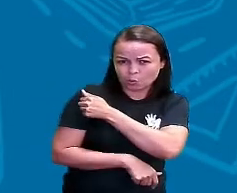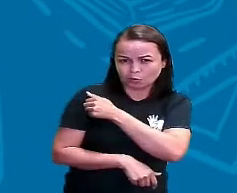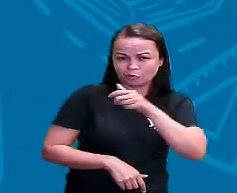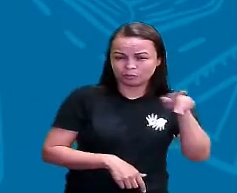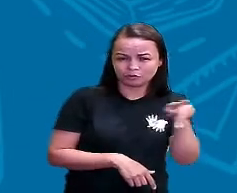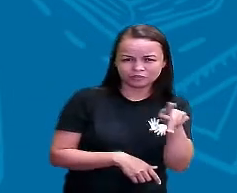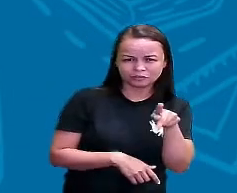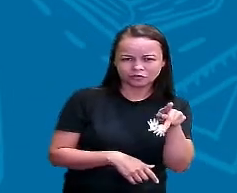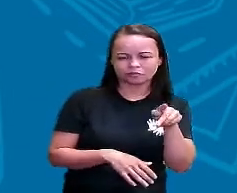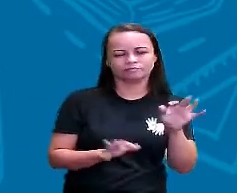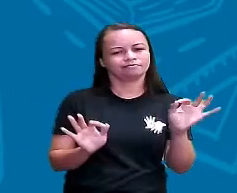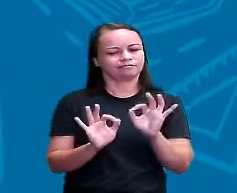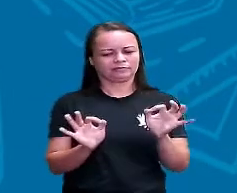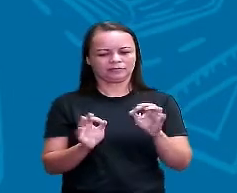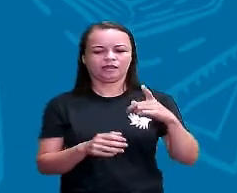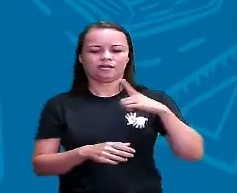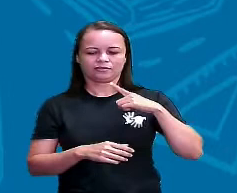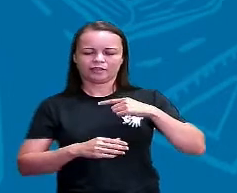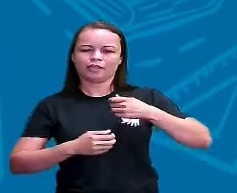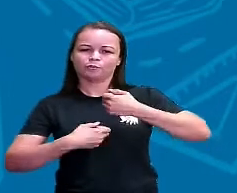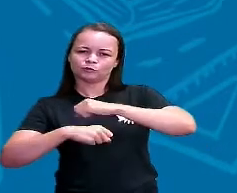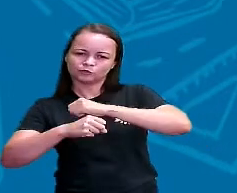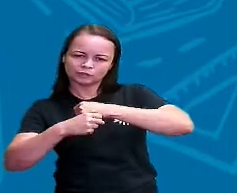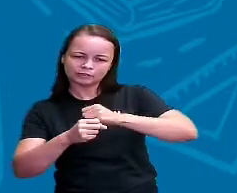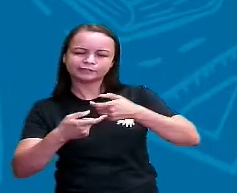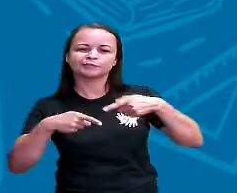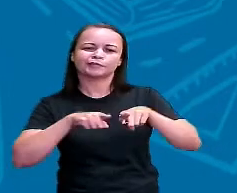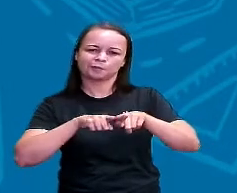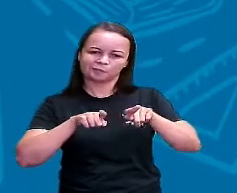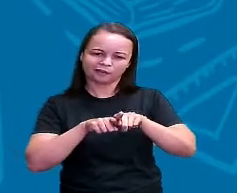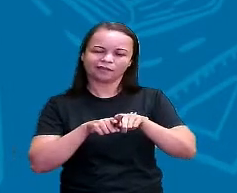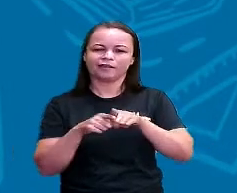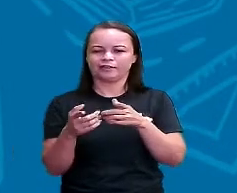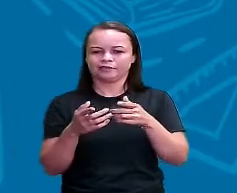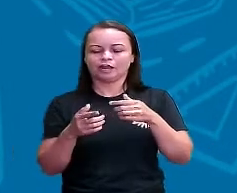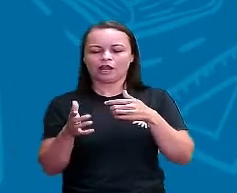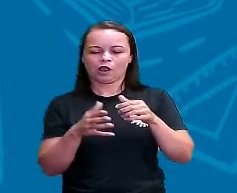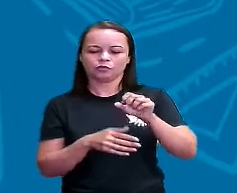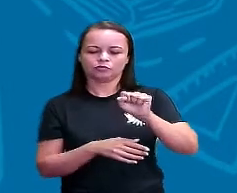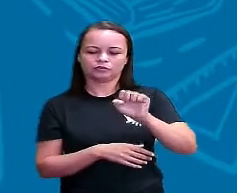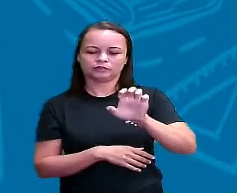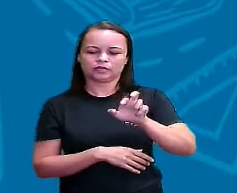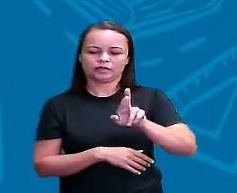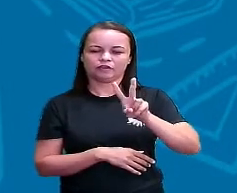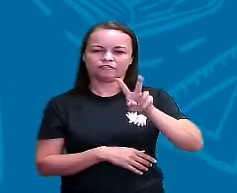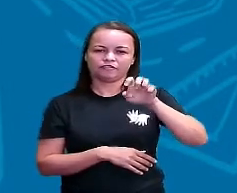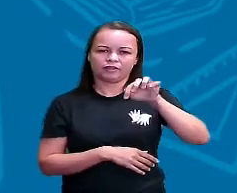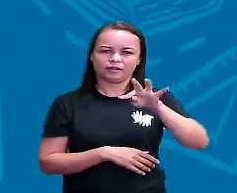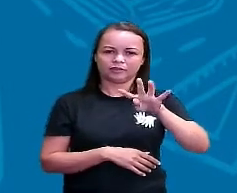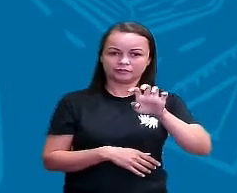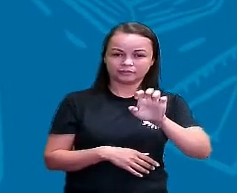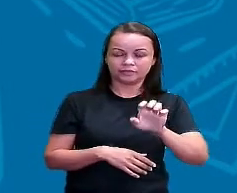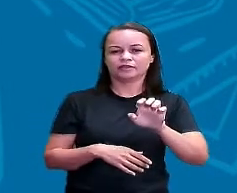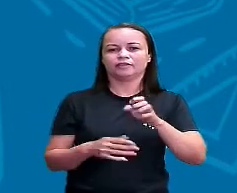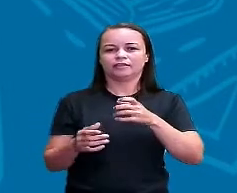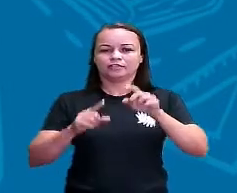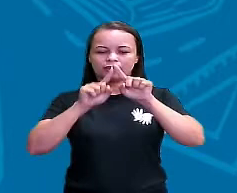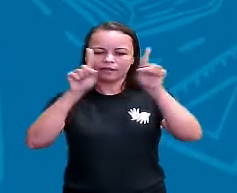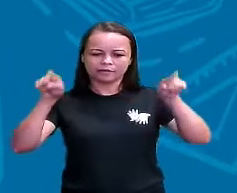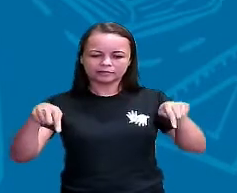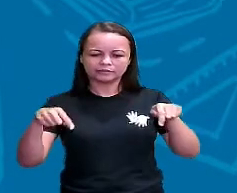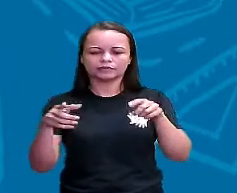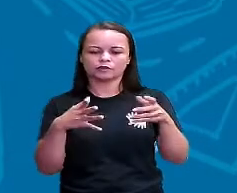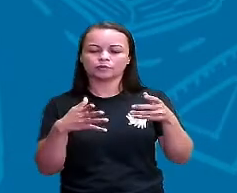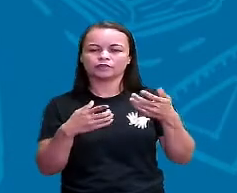sabe que não, né? Temos o servente, que são as pessoas de serviço, auxiliares de serviços gerais, que limpam a sala de aula para te